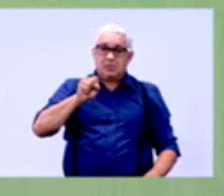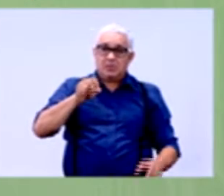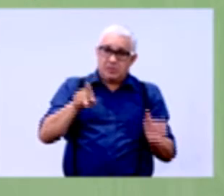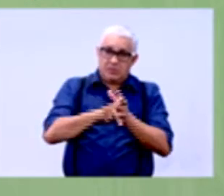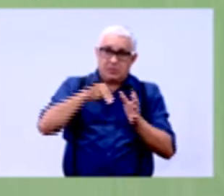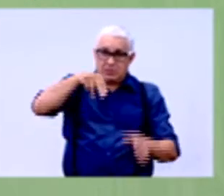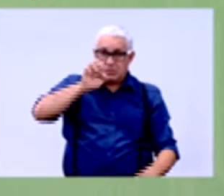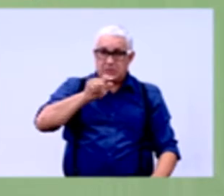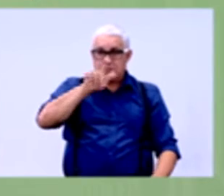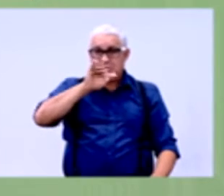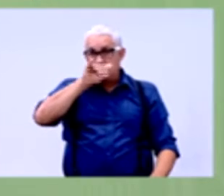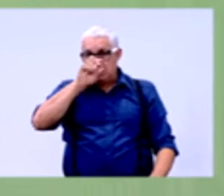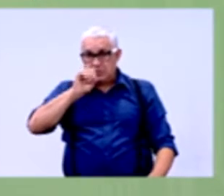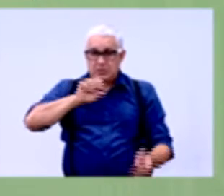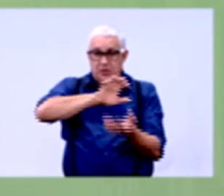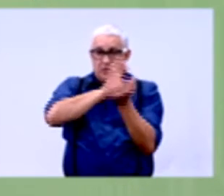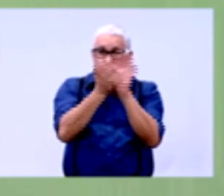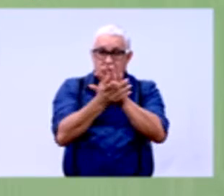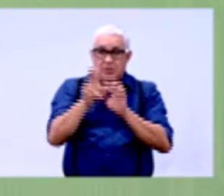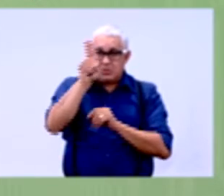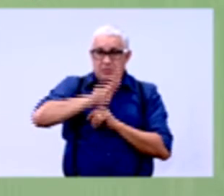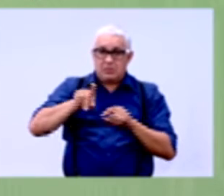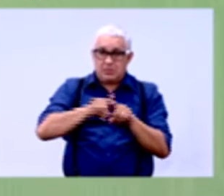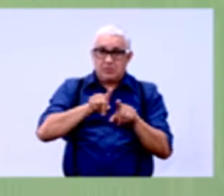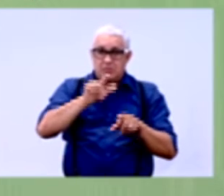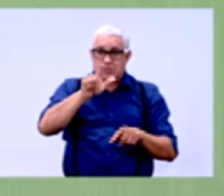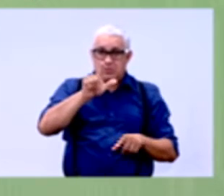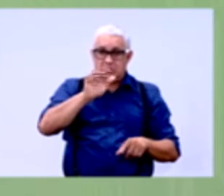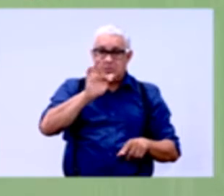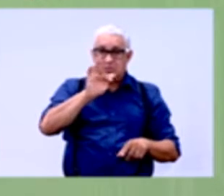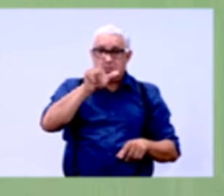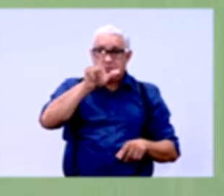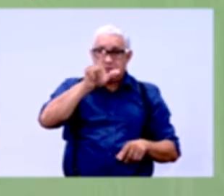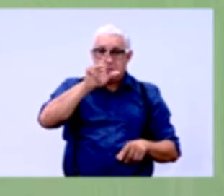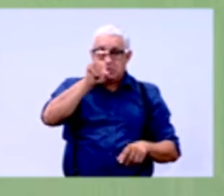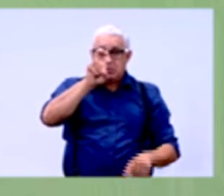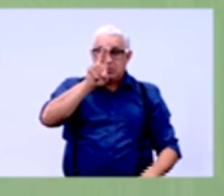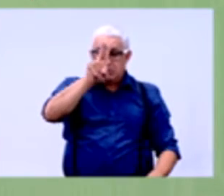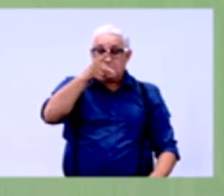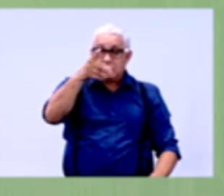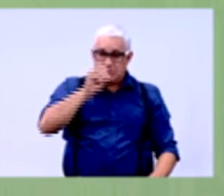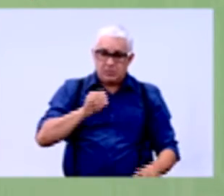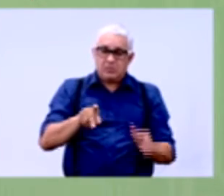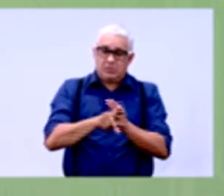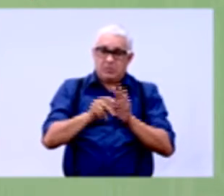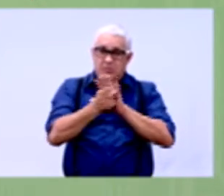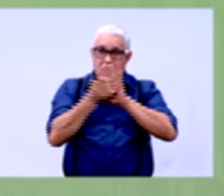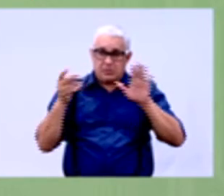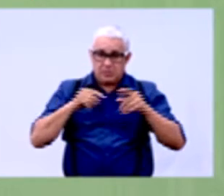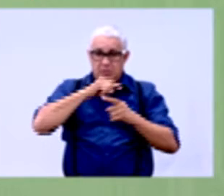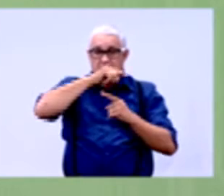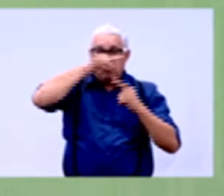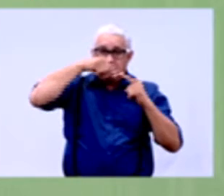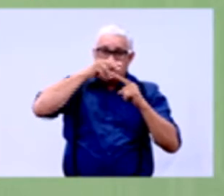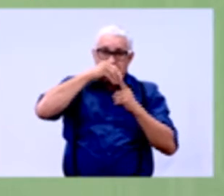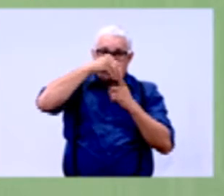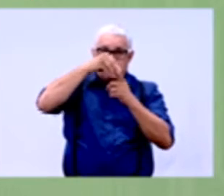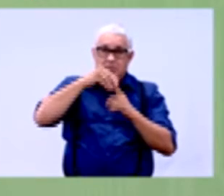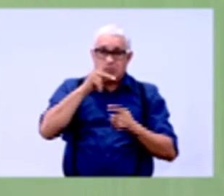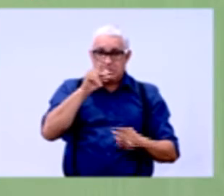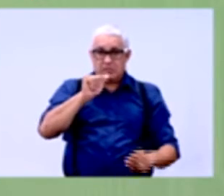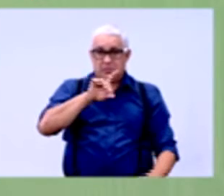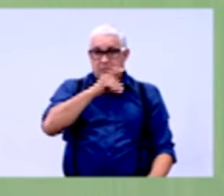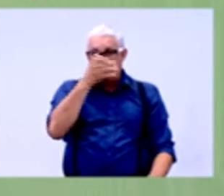do usuário e do fluxo da aplicação. Então, o objetivo principal do padrão MVC